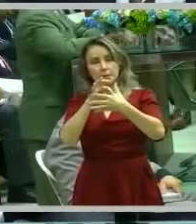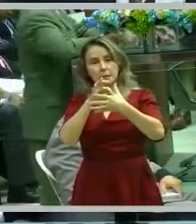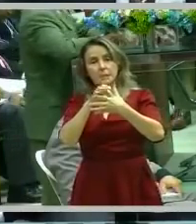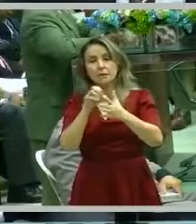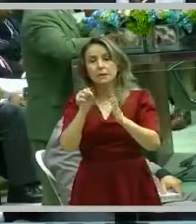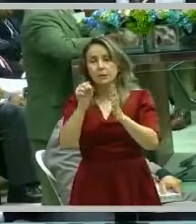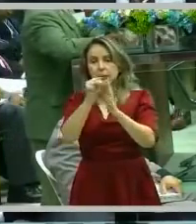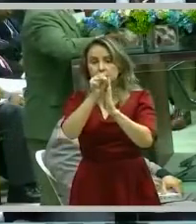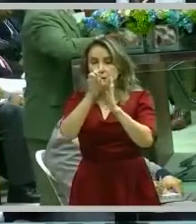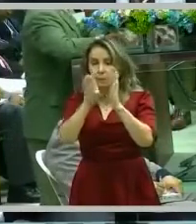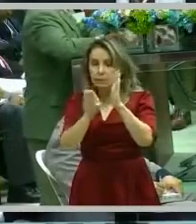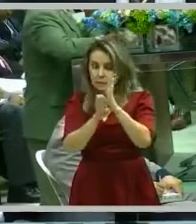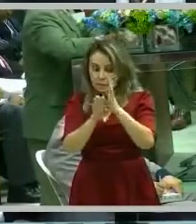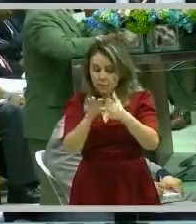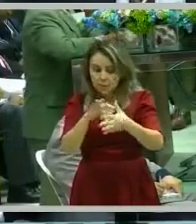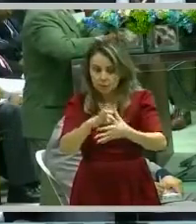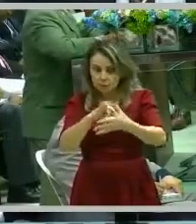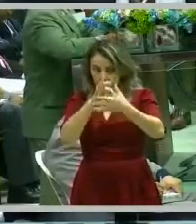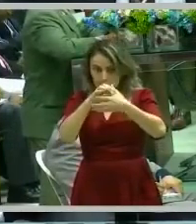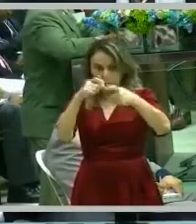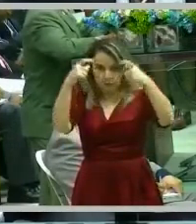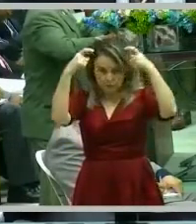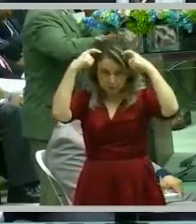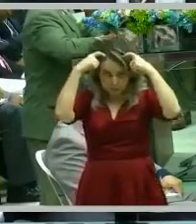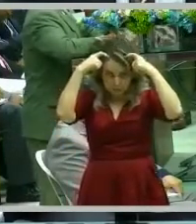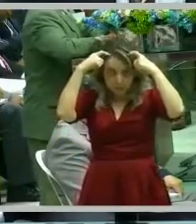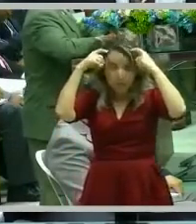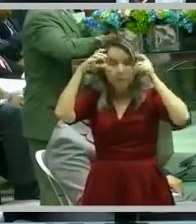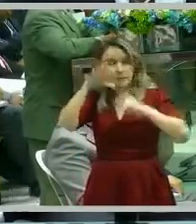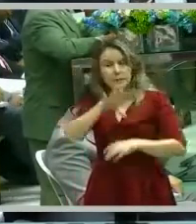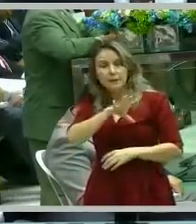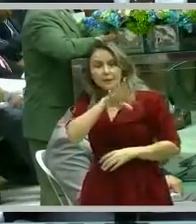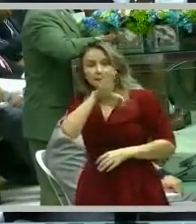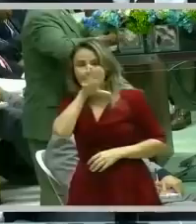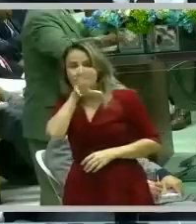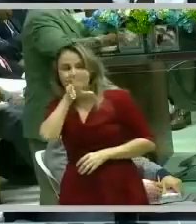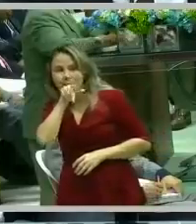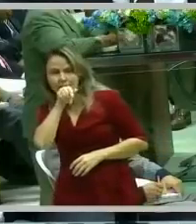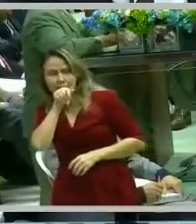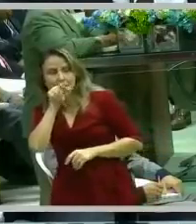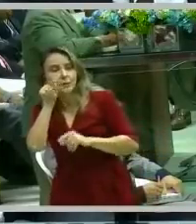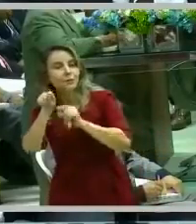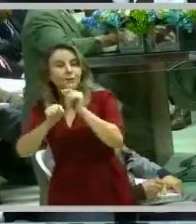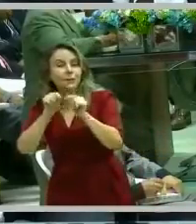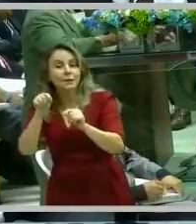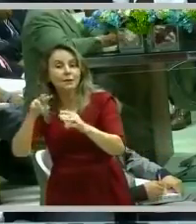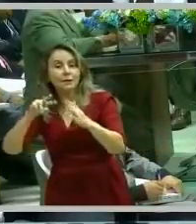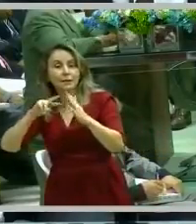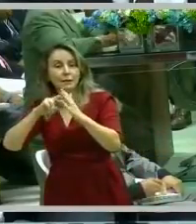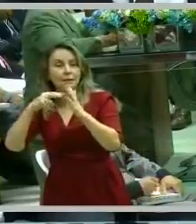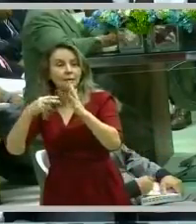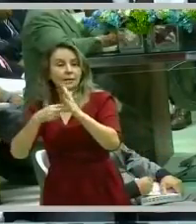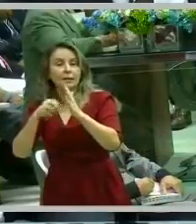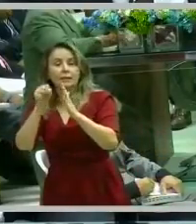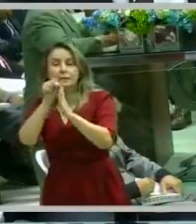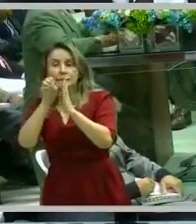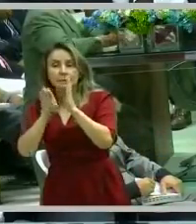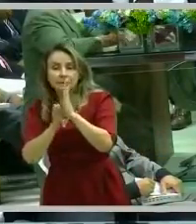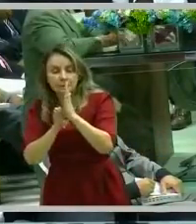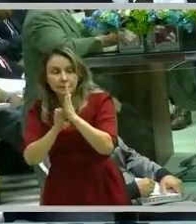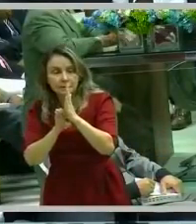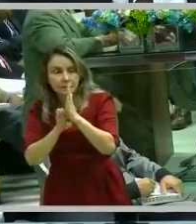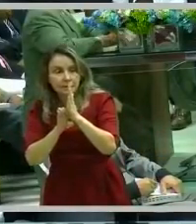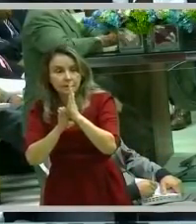Na tipologia bíblica, o urso representa a carne. E o leão, Pedro, revela o que representa o leão mau. Não é o verdadeiro leão. O falso